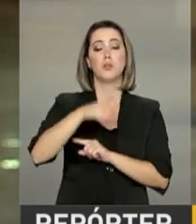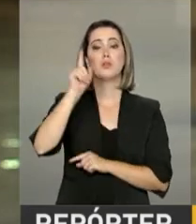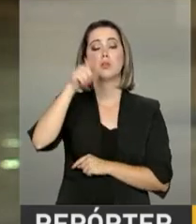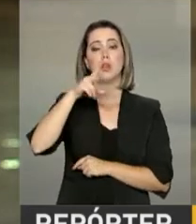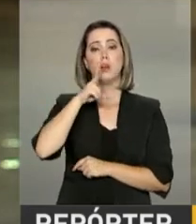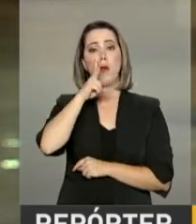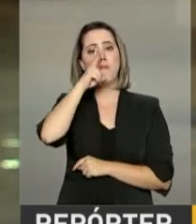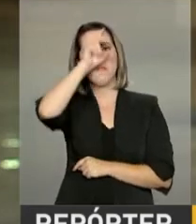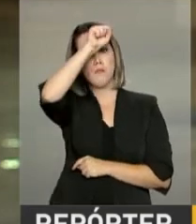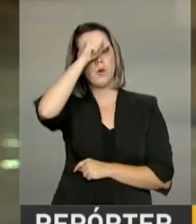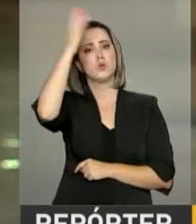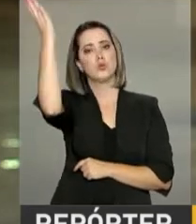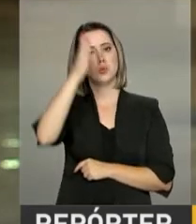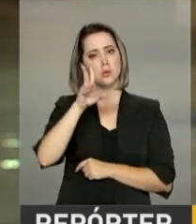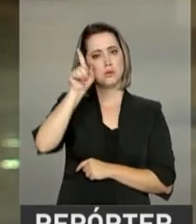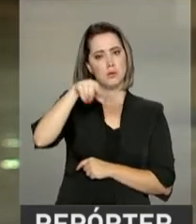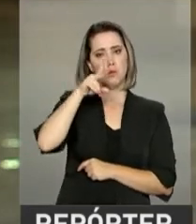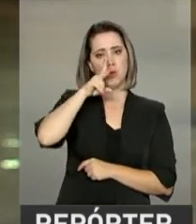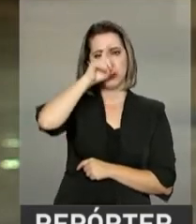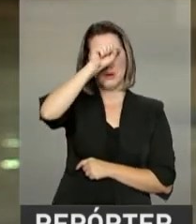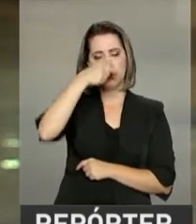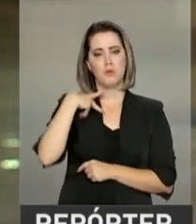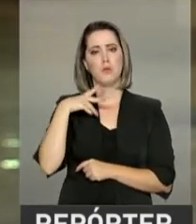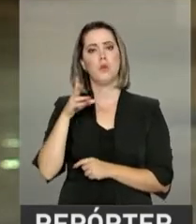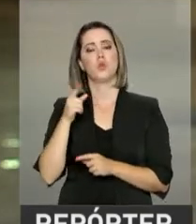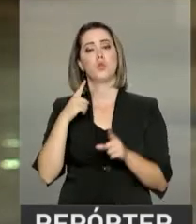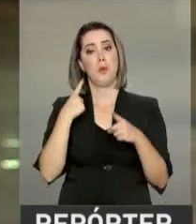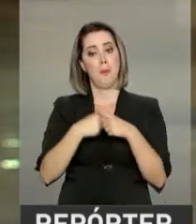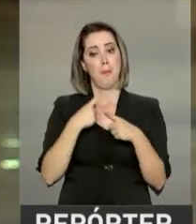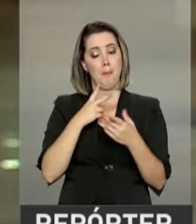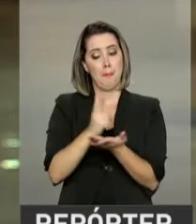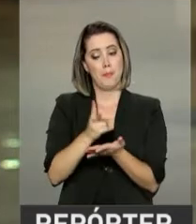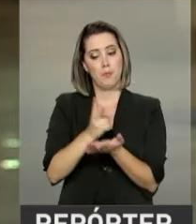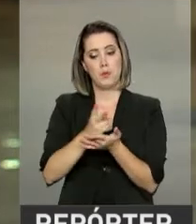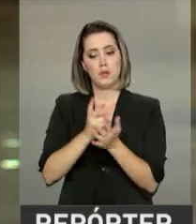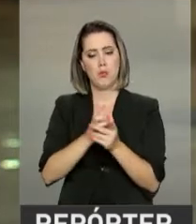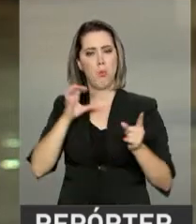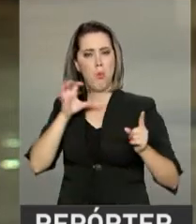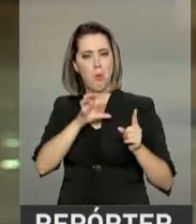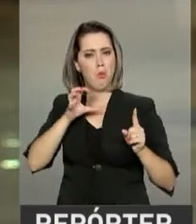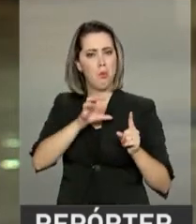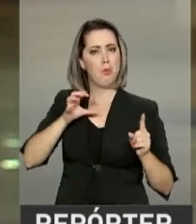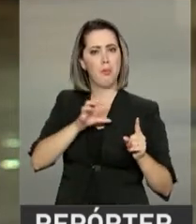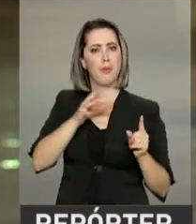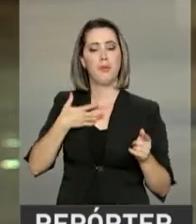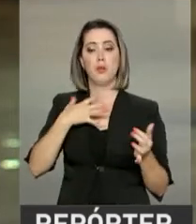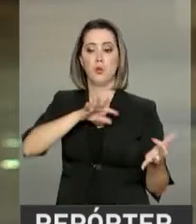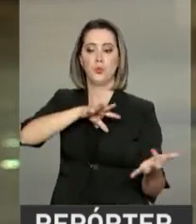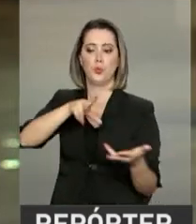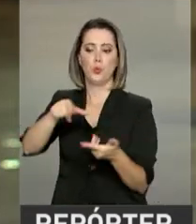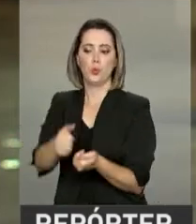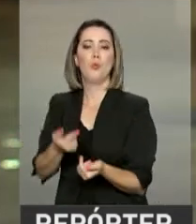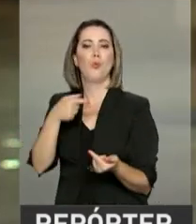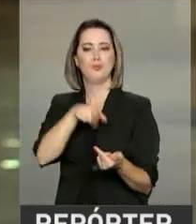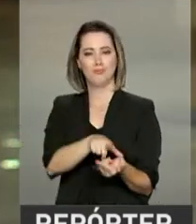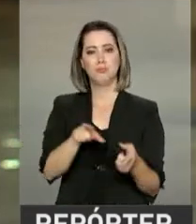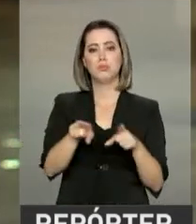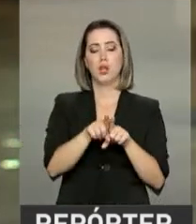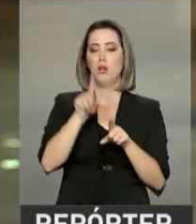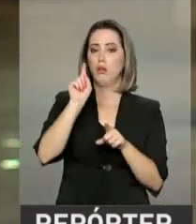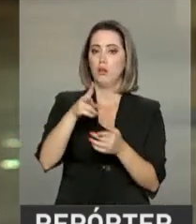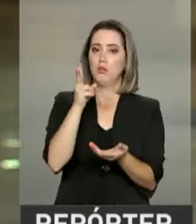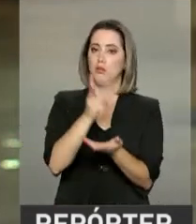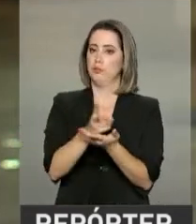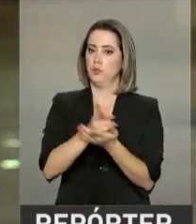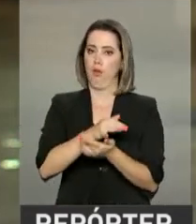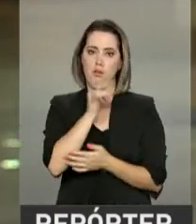isso considerando possíveis choques externos como a política em termos comerciais mais conservadora e fechada dos